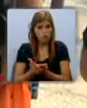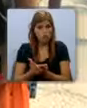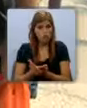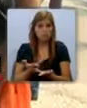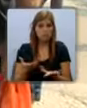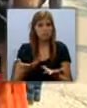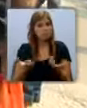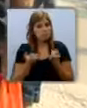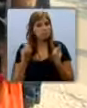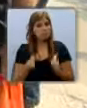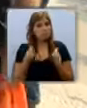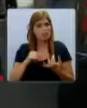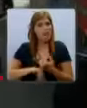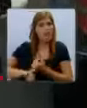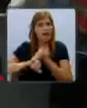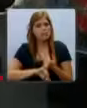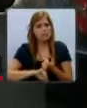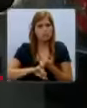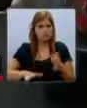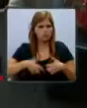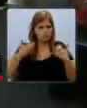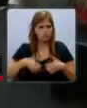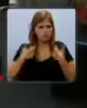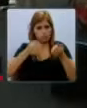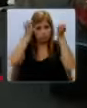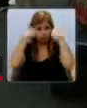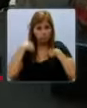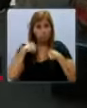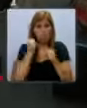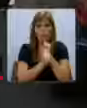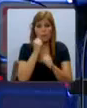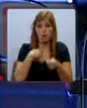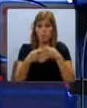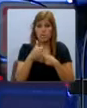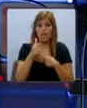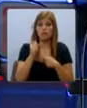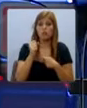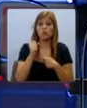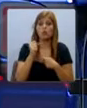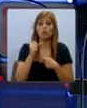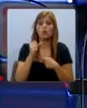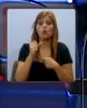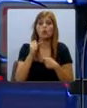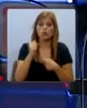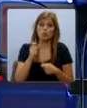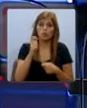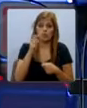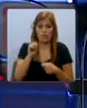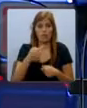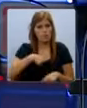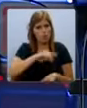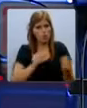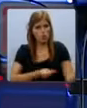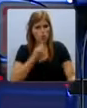naturalmente bem recebida pela Associação dos Indignados e Enganados do Papel Comercial do GES. Nós, com toda a preocupação e lisura